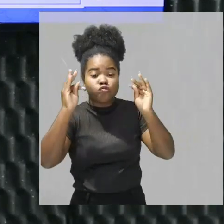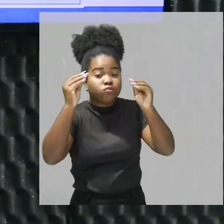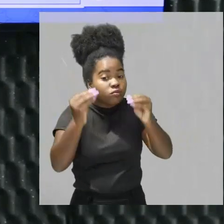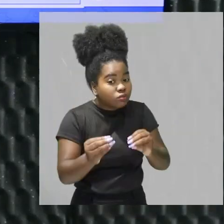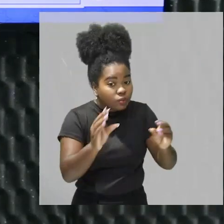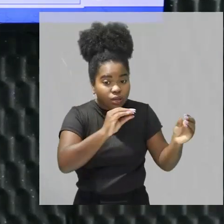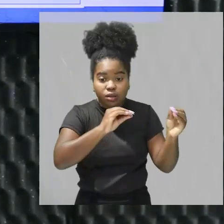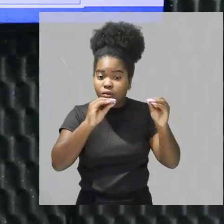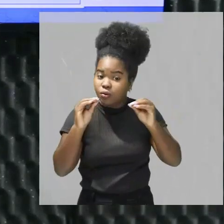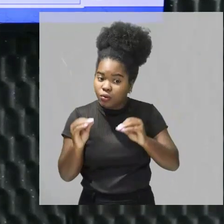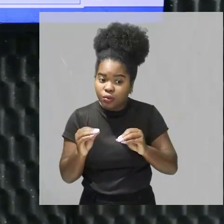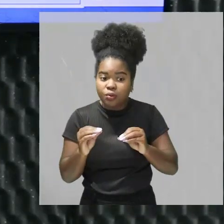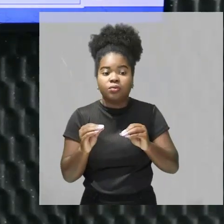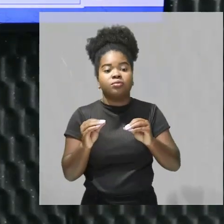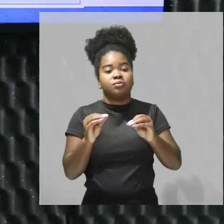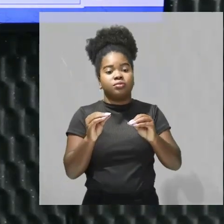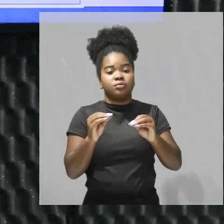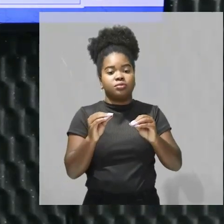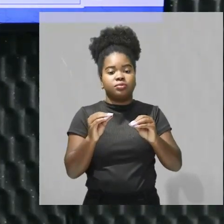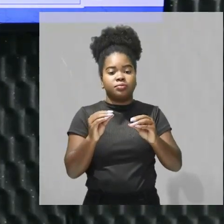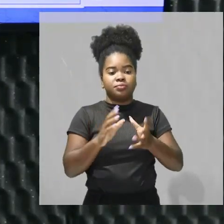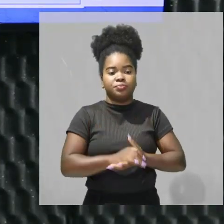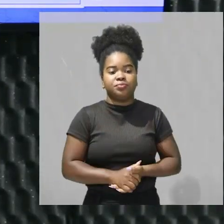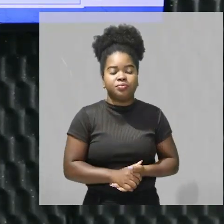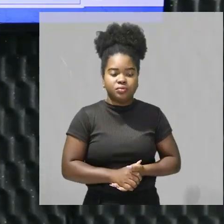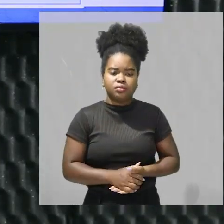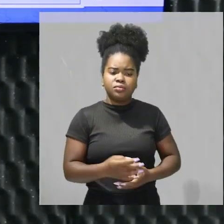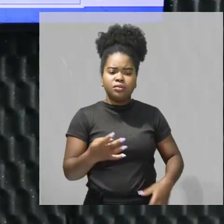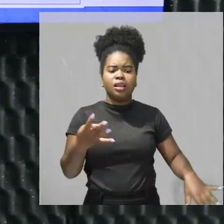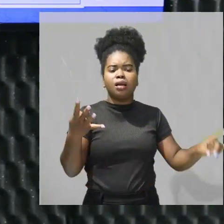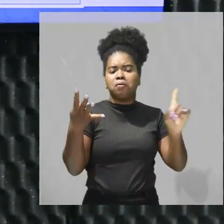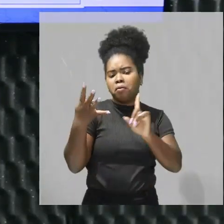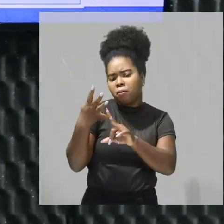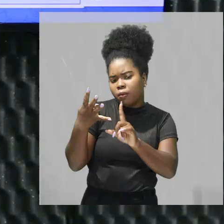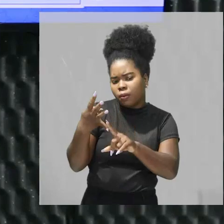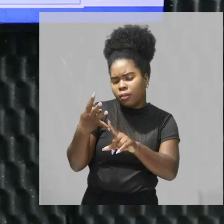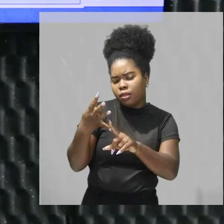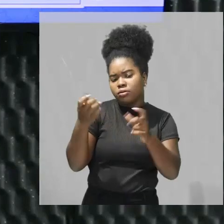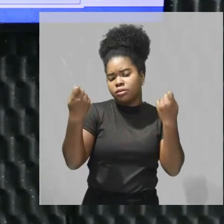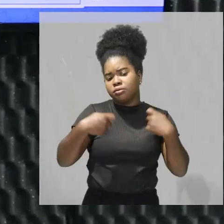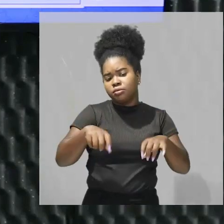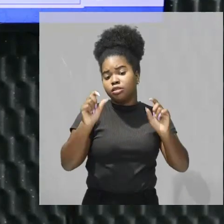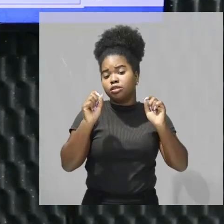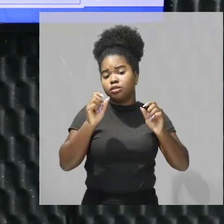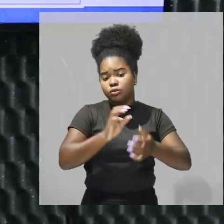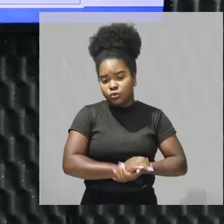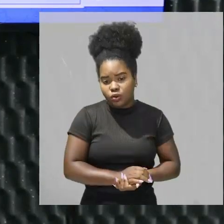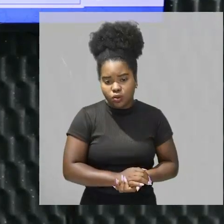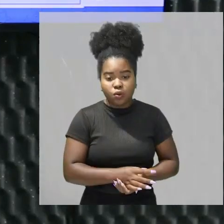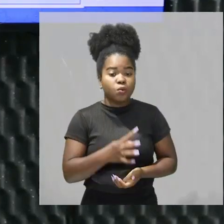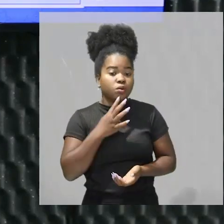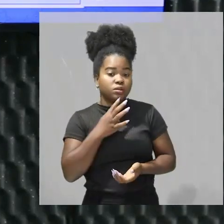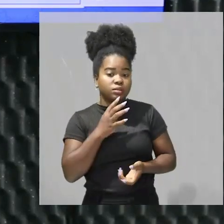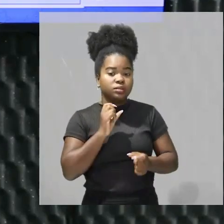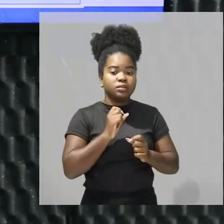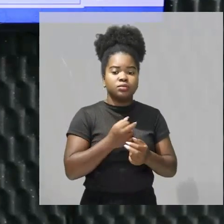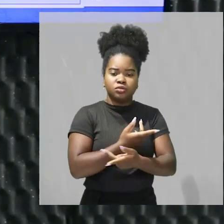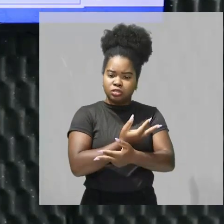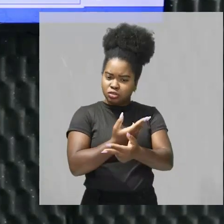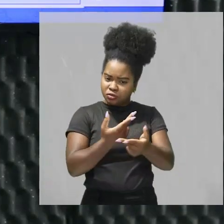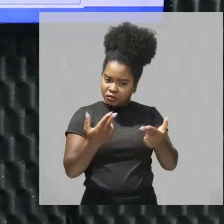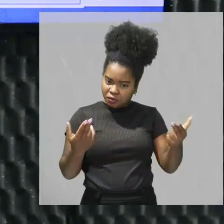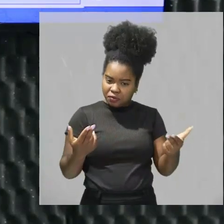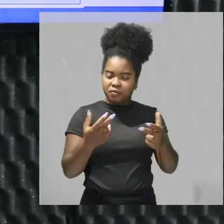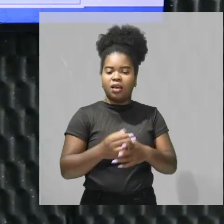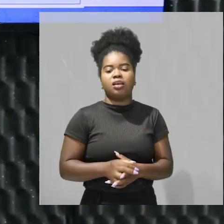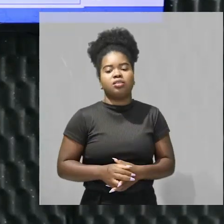forma convincente. Na competência 4, vocês precisam demonstrar conhecimento dos mecanismos linguísticos necessários